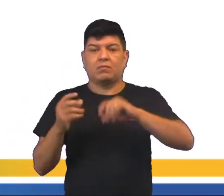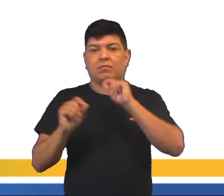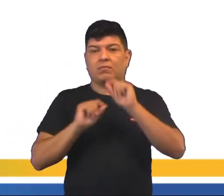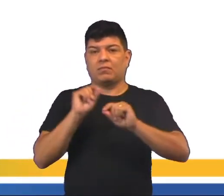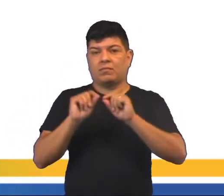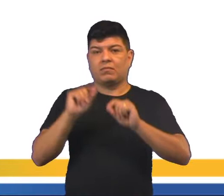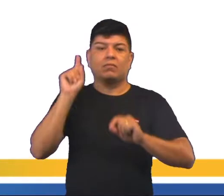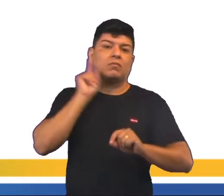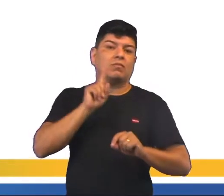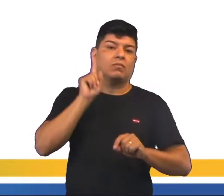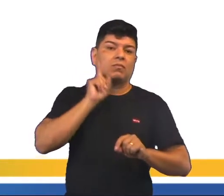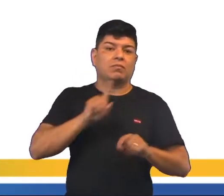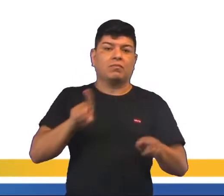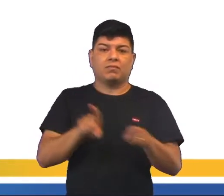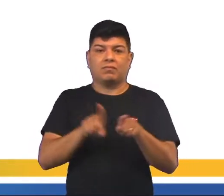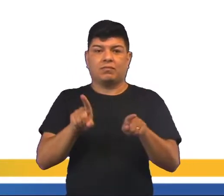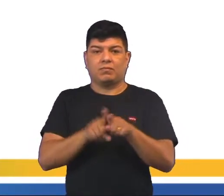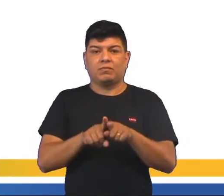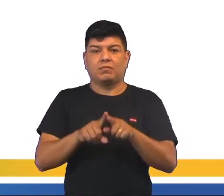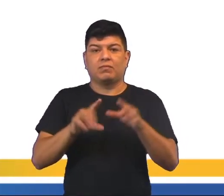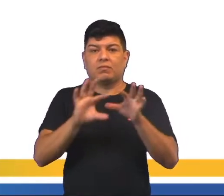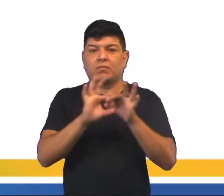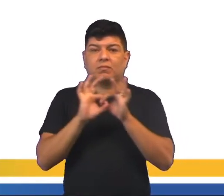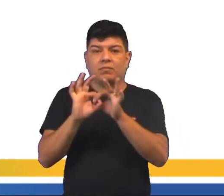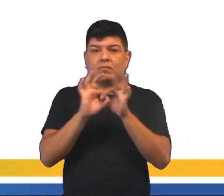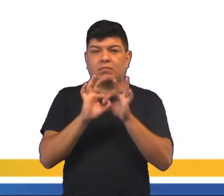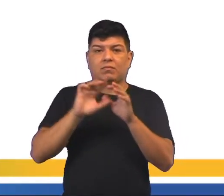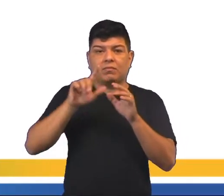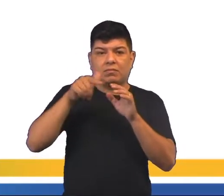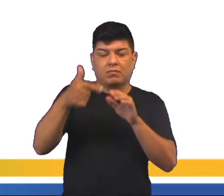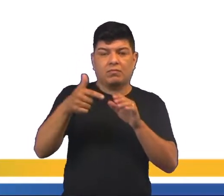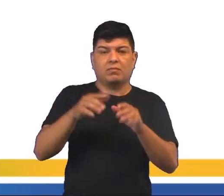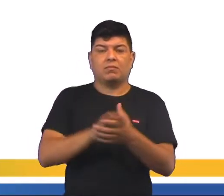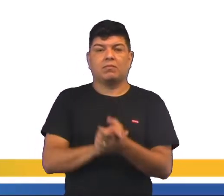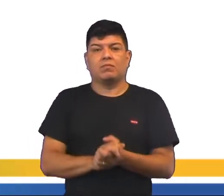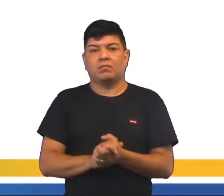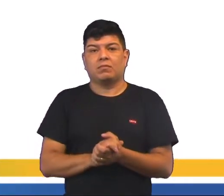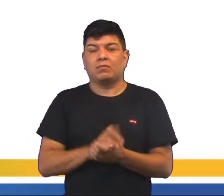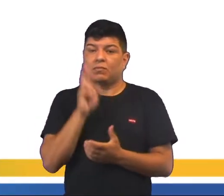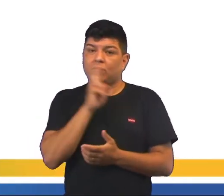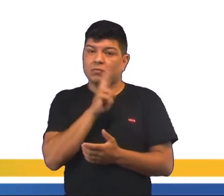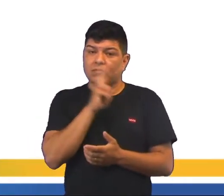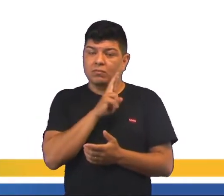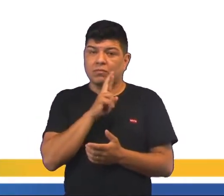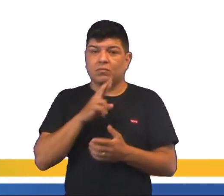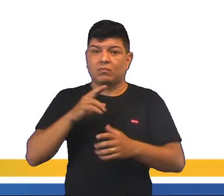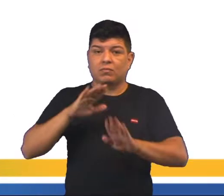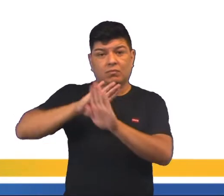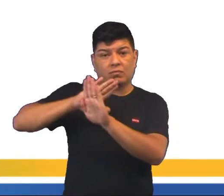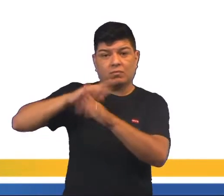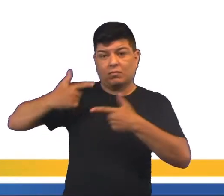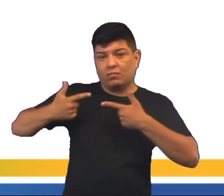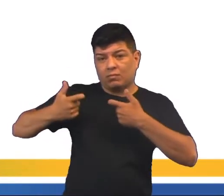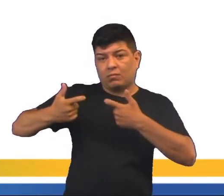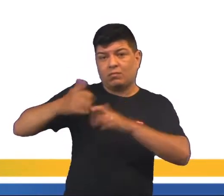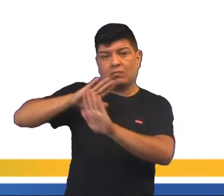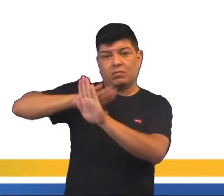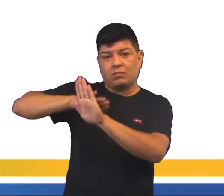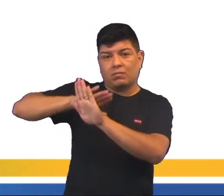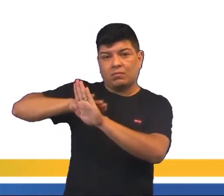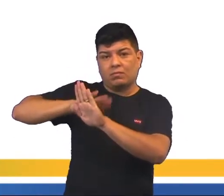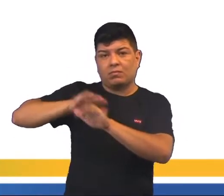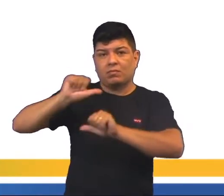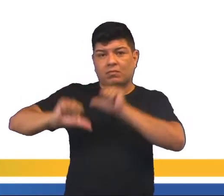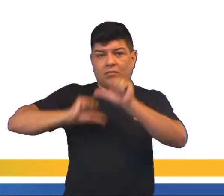no bloco capitalista, e a União Soviética, no socialista. O período da Guerra Fria trouxe mudanças de comportamento